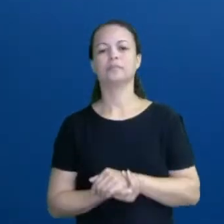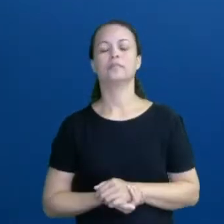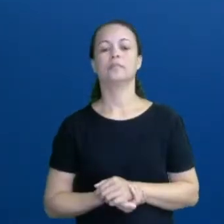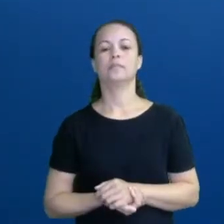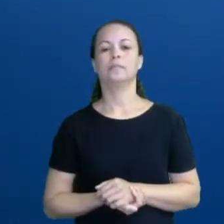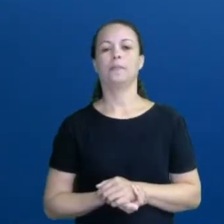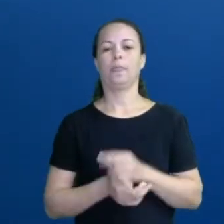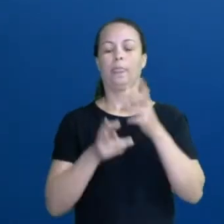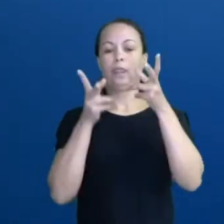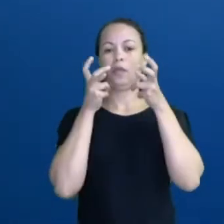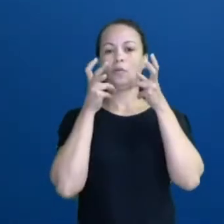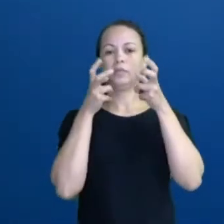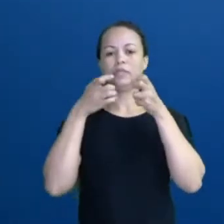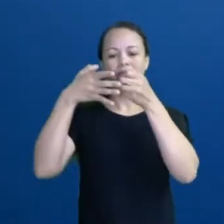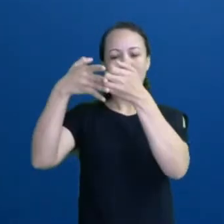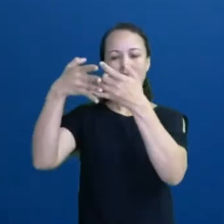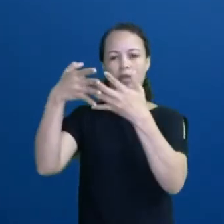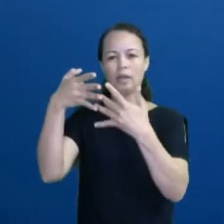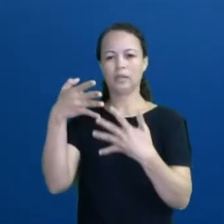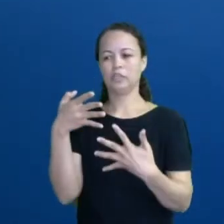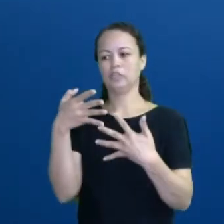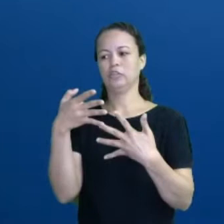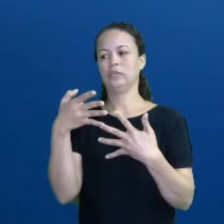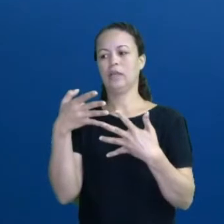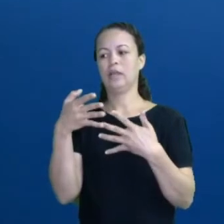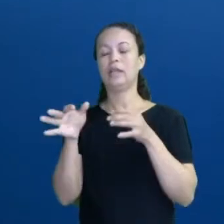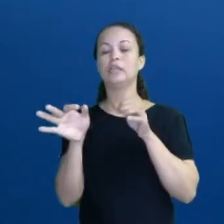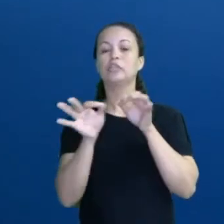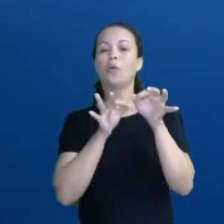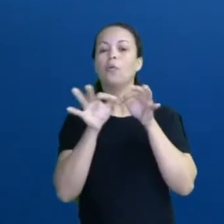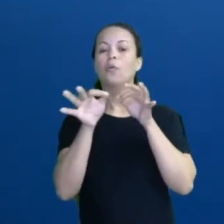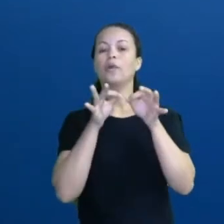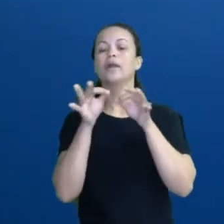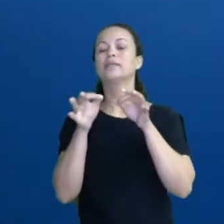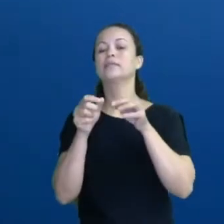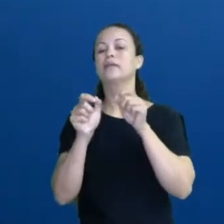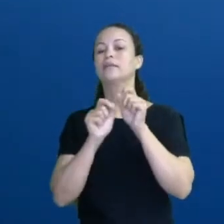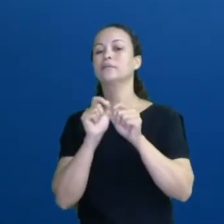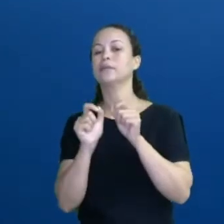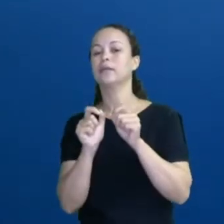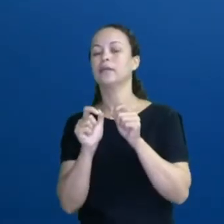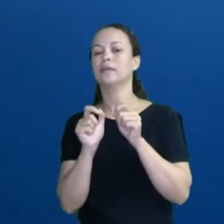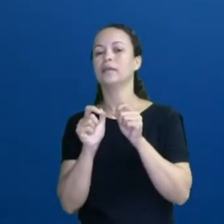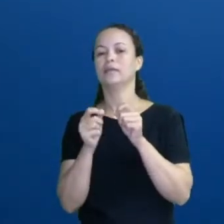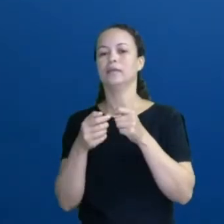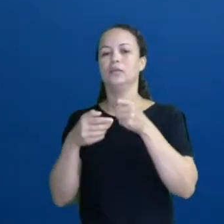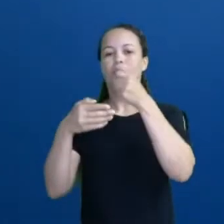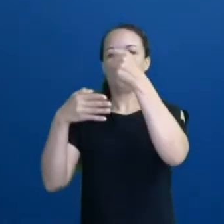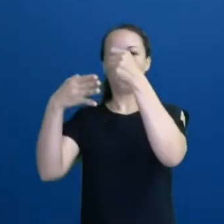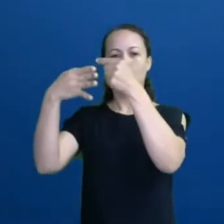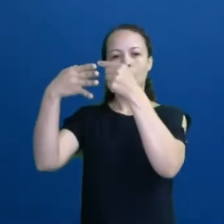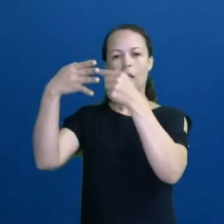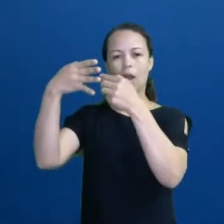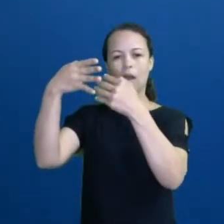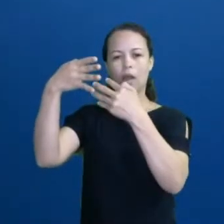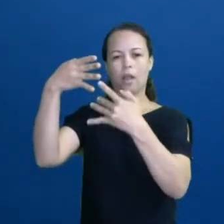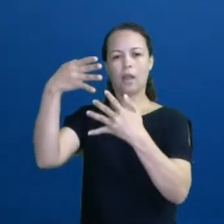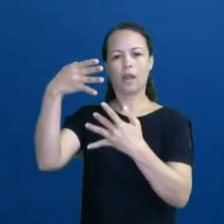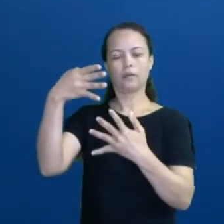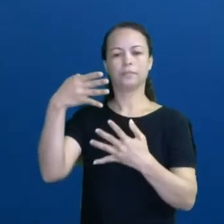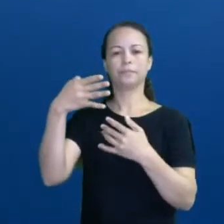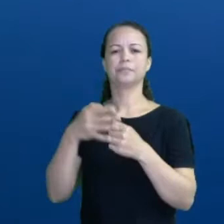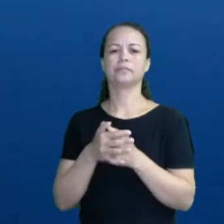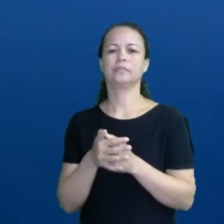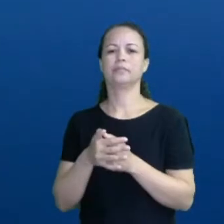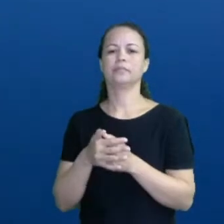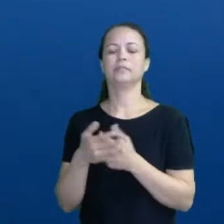Observa que nessa lista de chamada, os nomes, eles foram colocados, ó, um embaixo do outro. Então, é assim